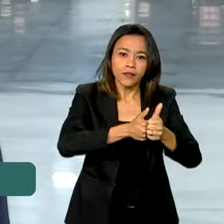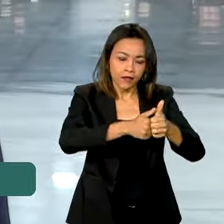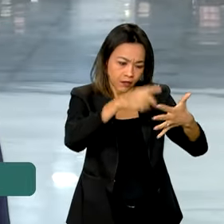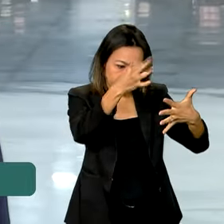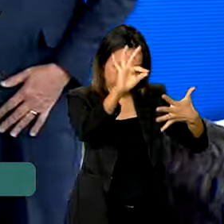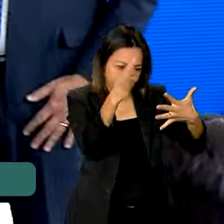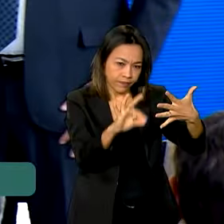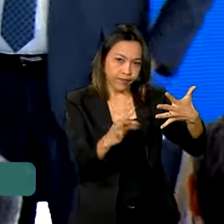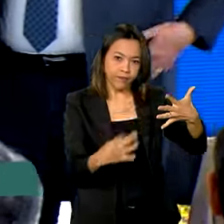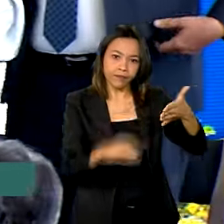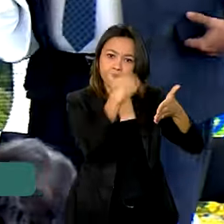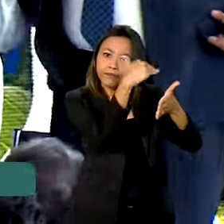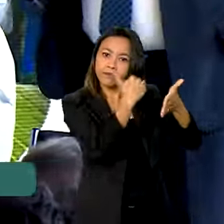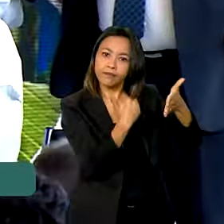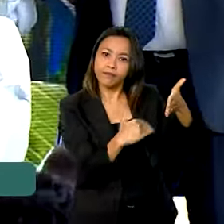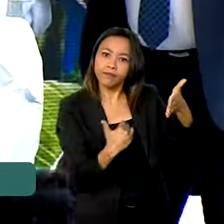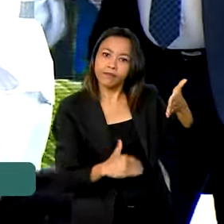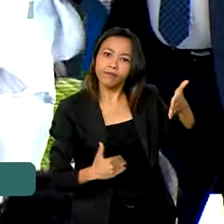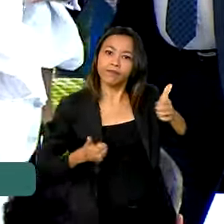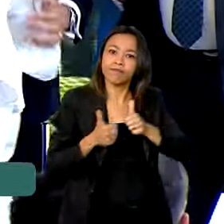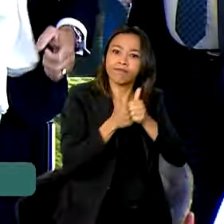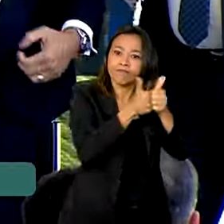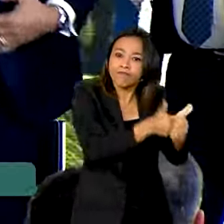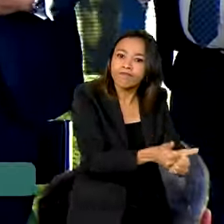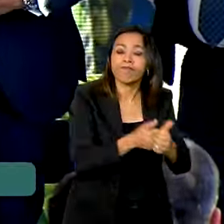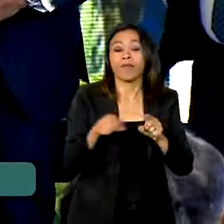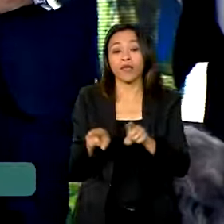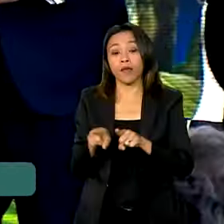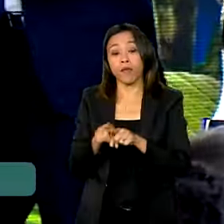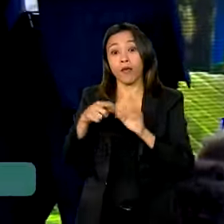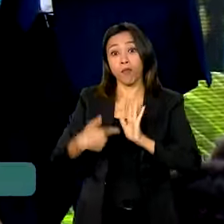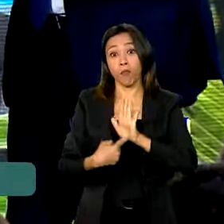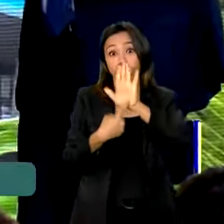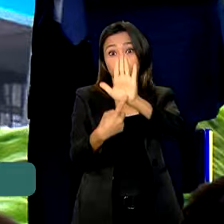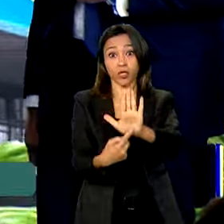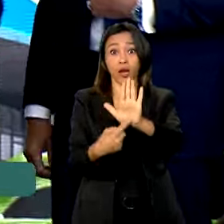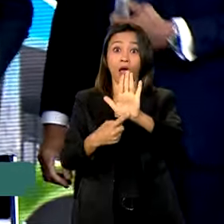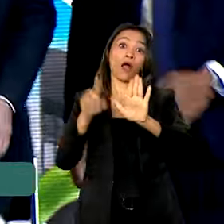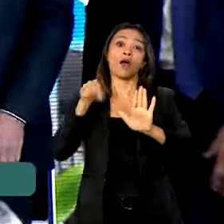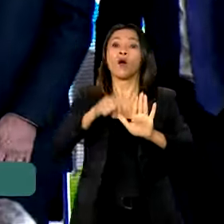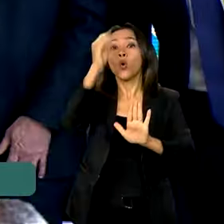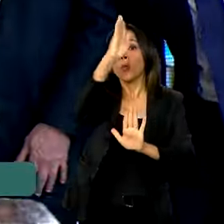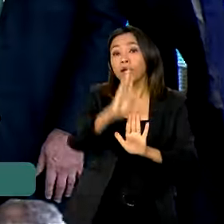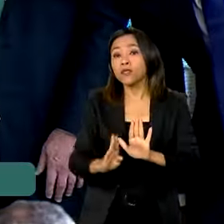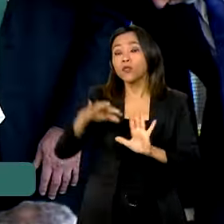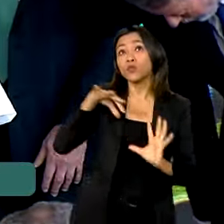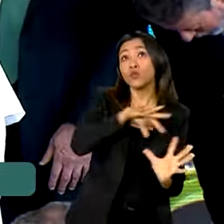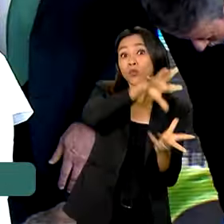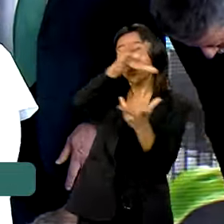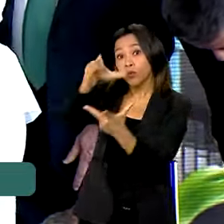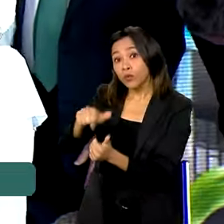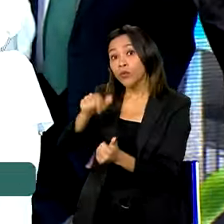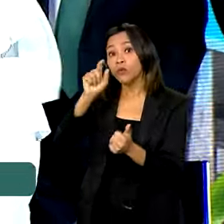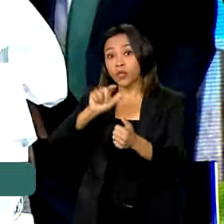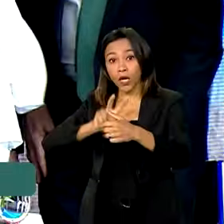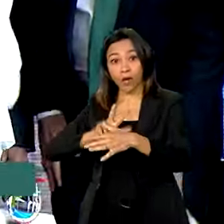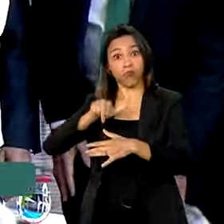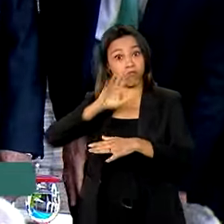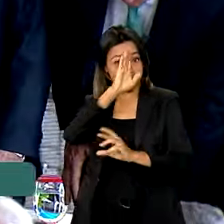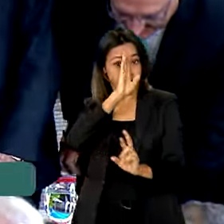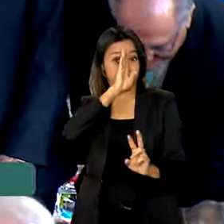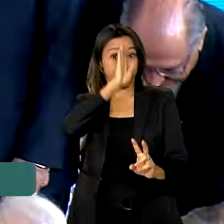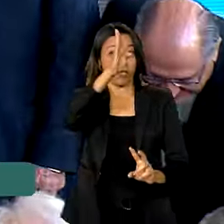das ações. O pacto pretende fortalecer a posição do Brasil no cenário internacional como protagonista global no campo